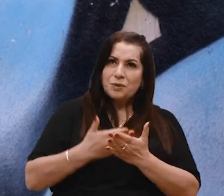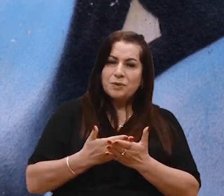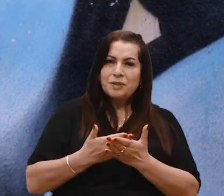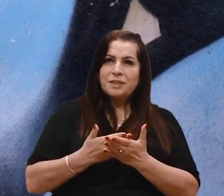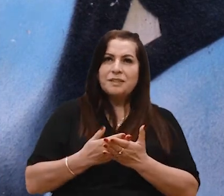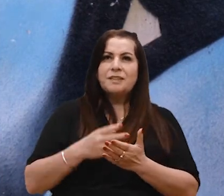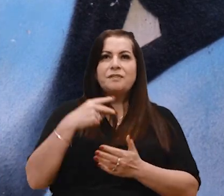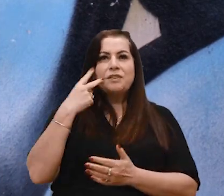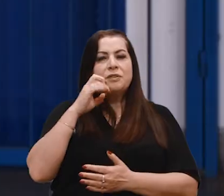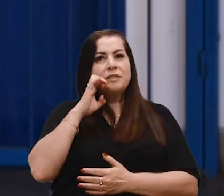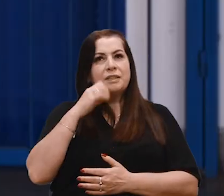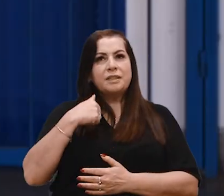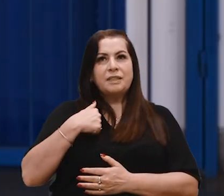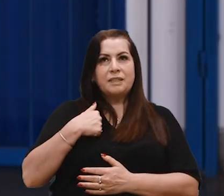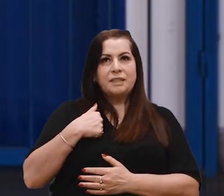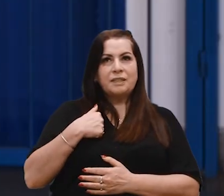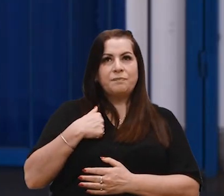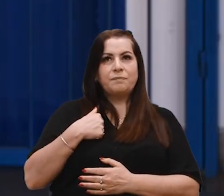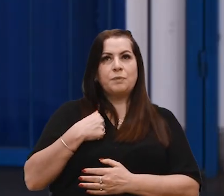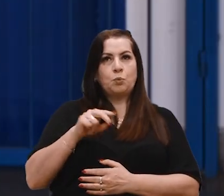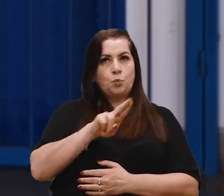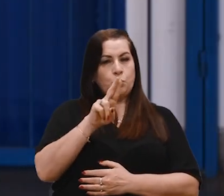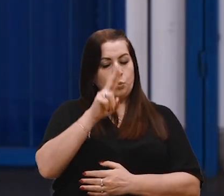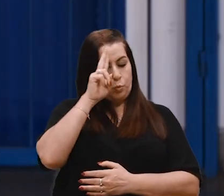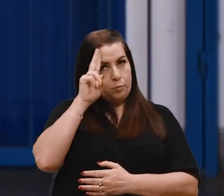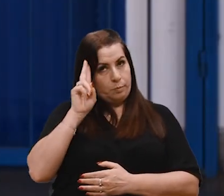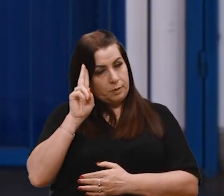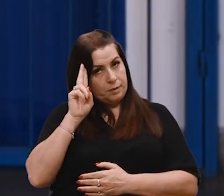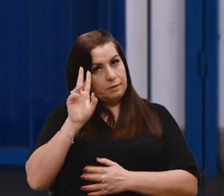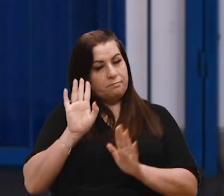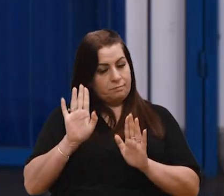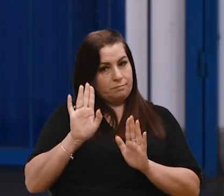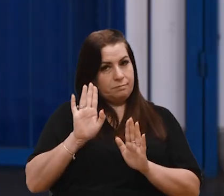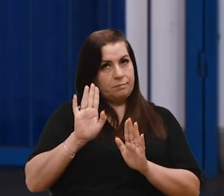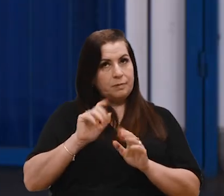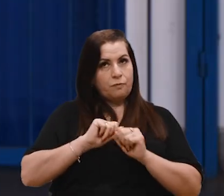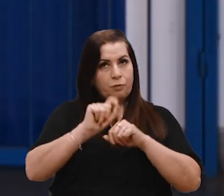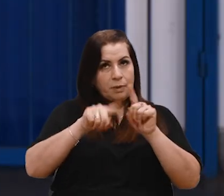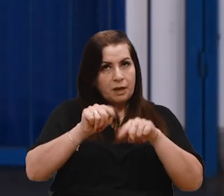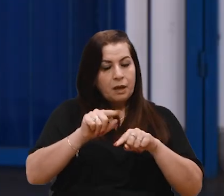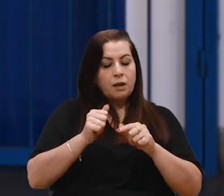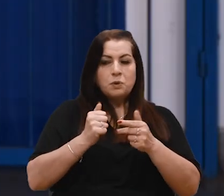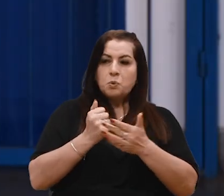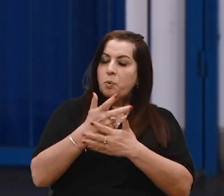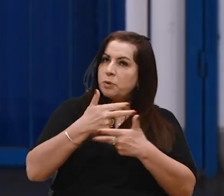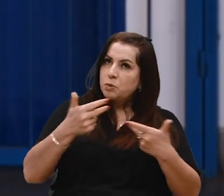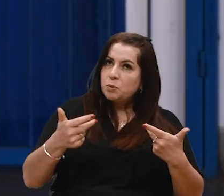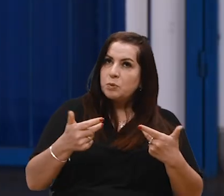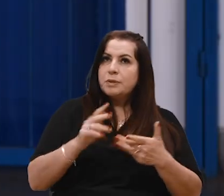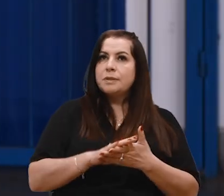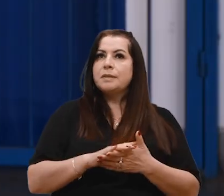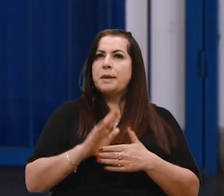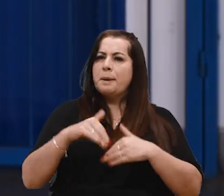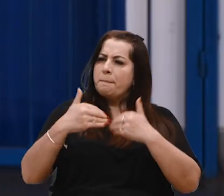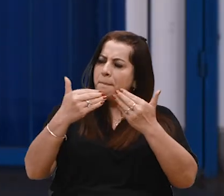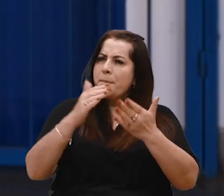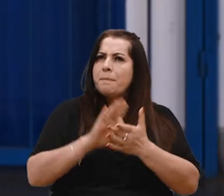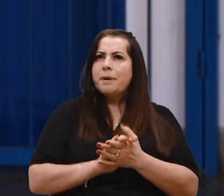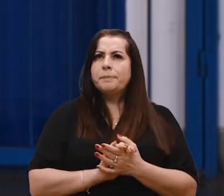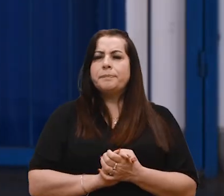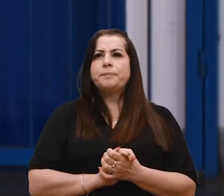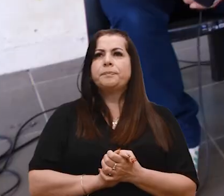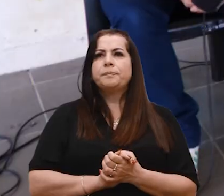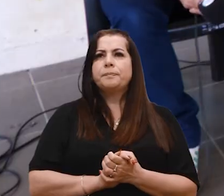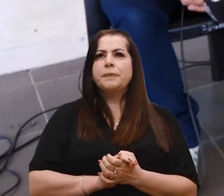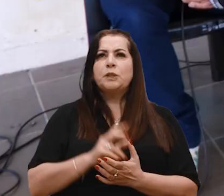da comunidade escolar. Vereadora Estela, eu sou uma usuária de Uber, sou uma usuária, eu que vou ao mercado, faço compras e